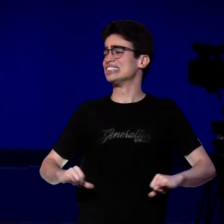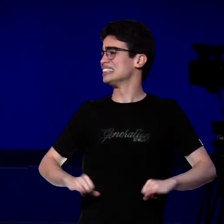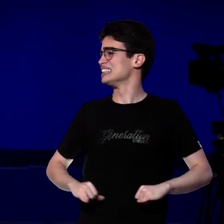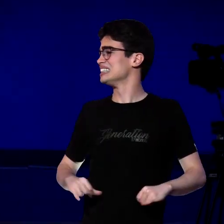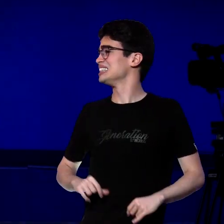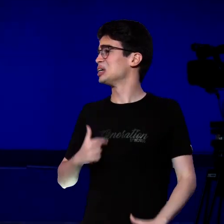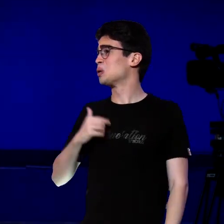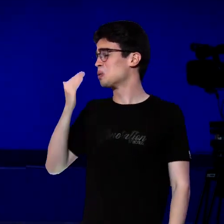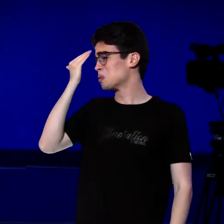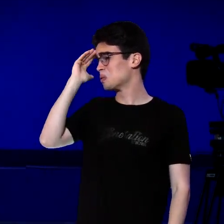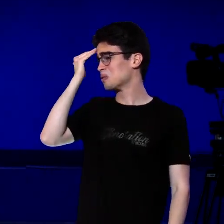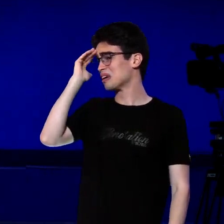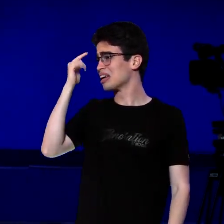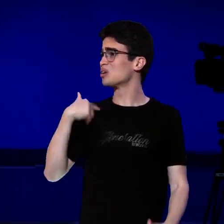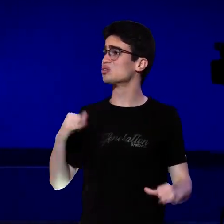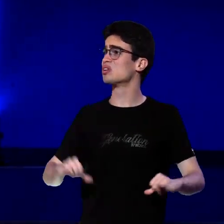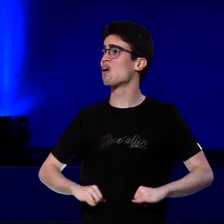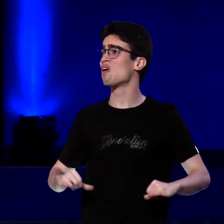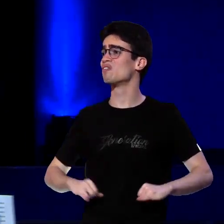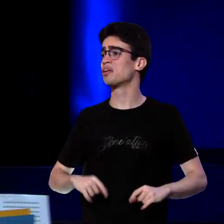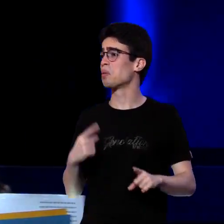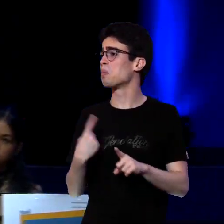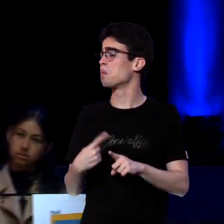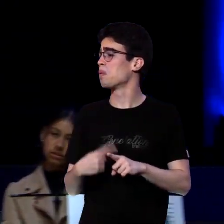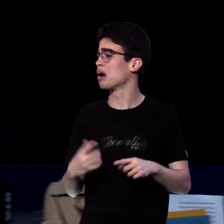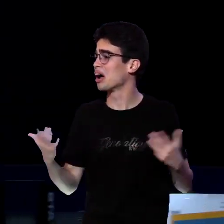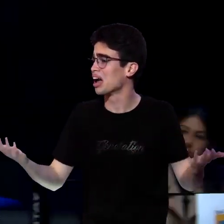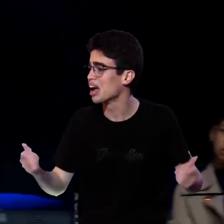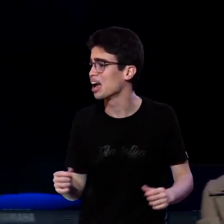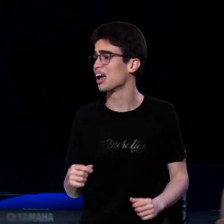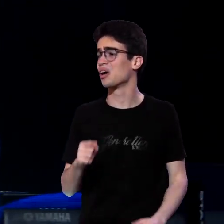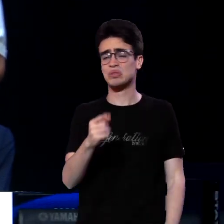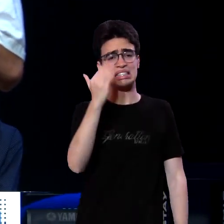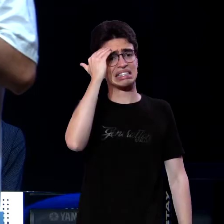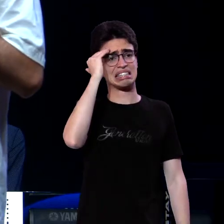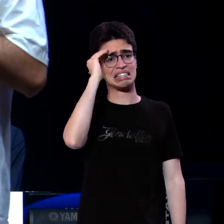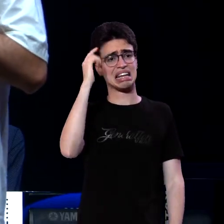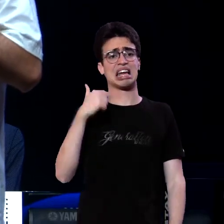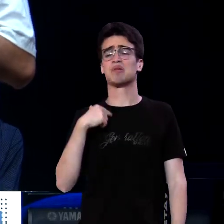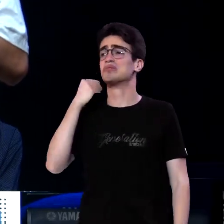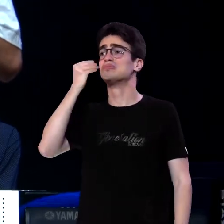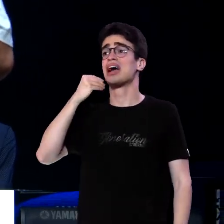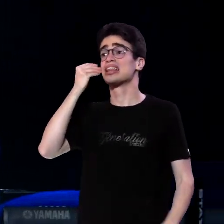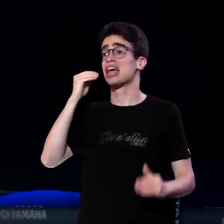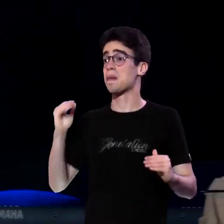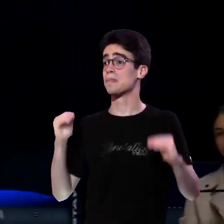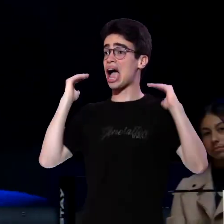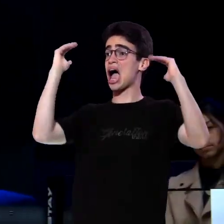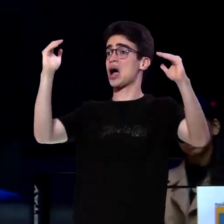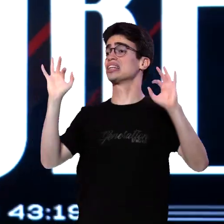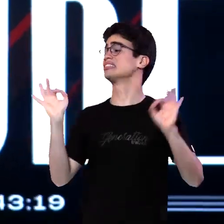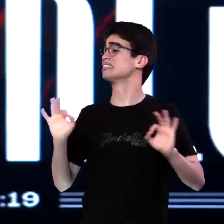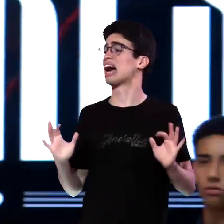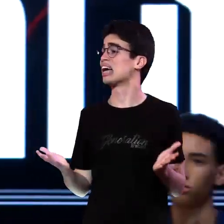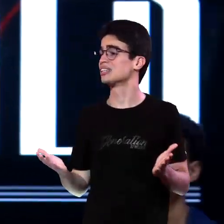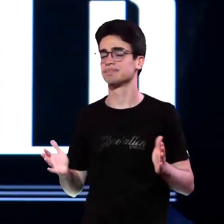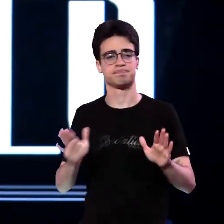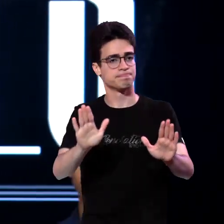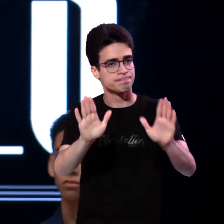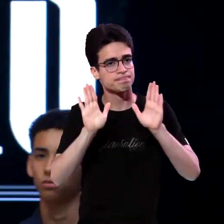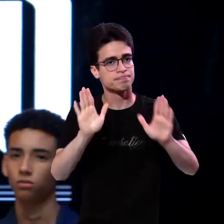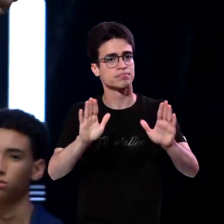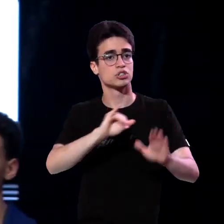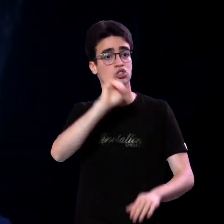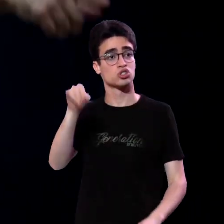está sofrendo. E você não entende porque você não vive coisas maiores com Deus. A vida de Jó vai te ensinar